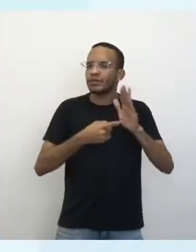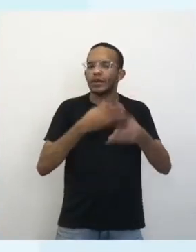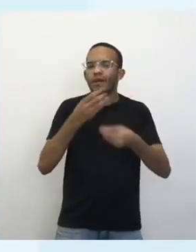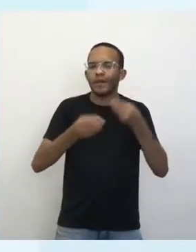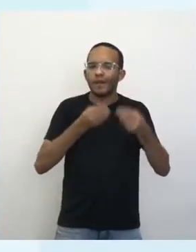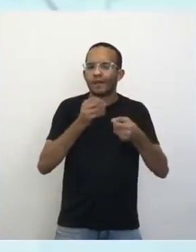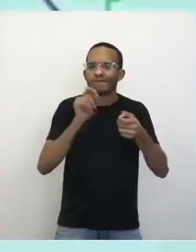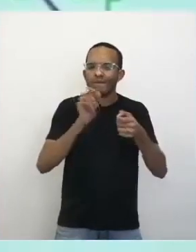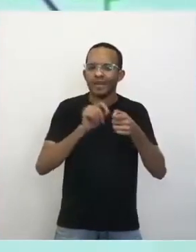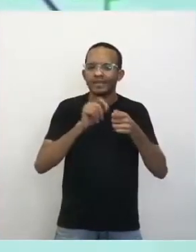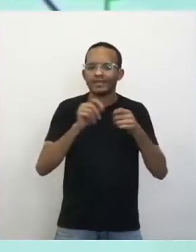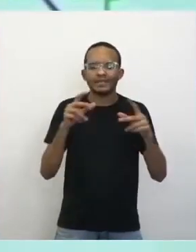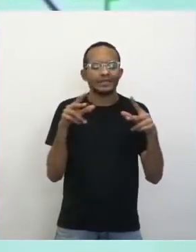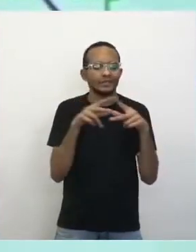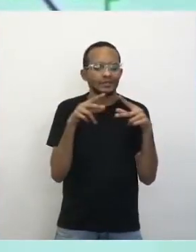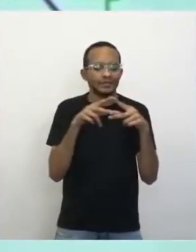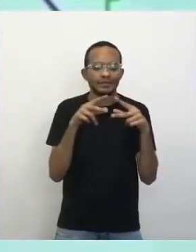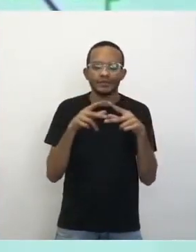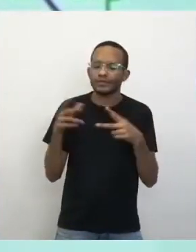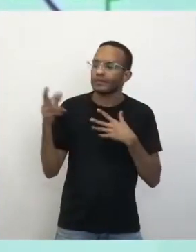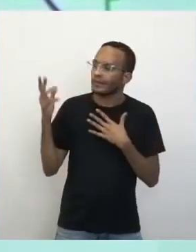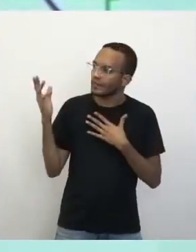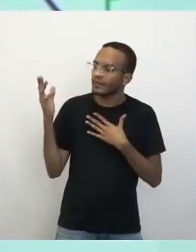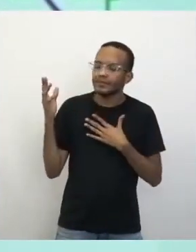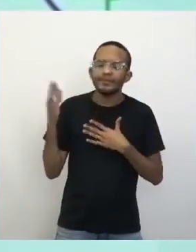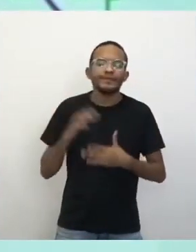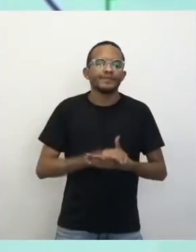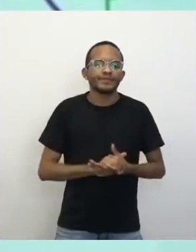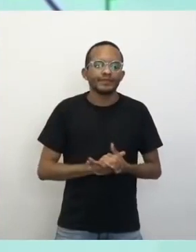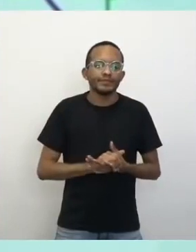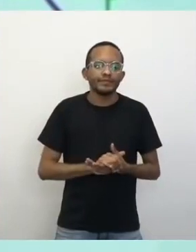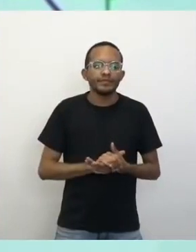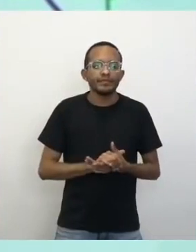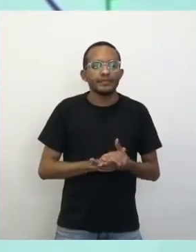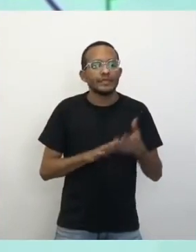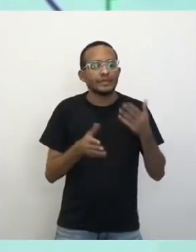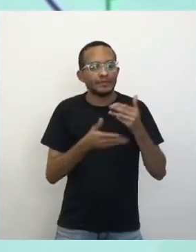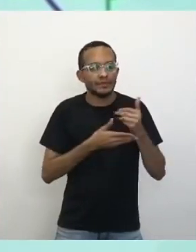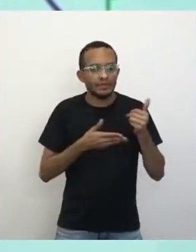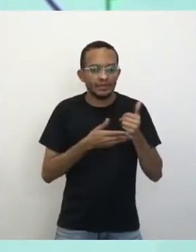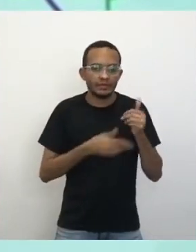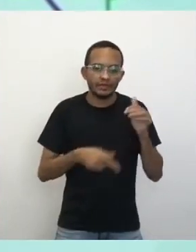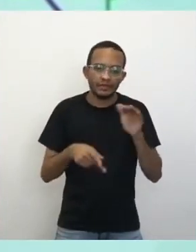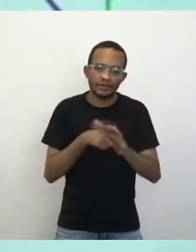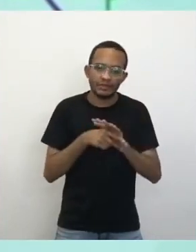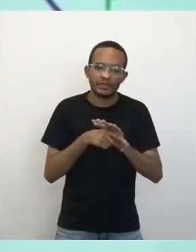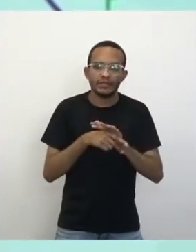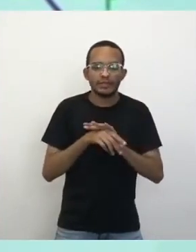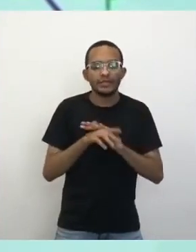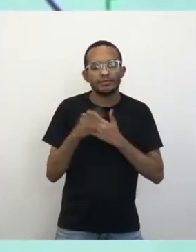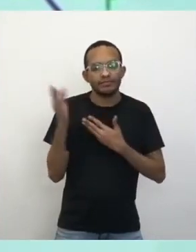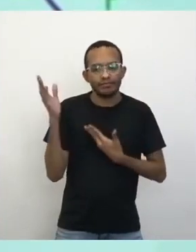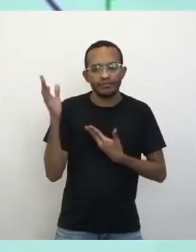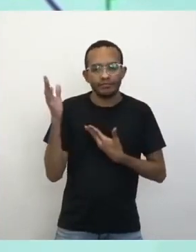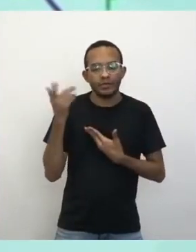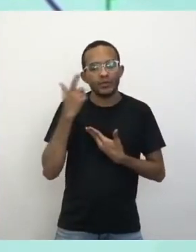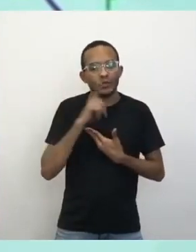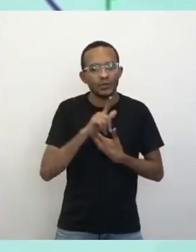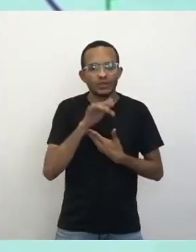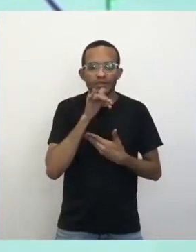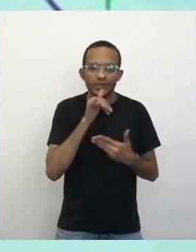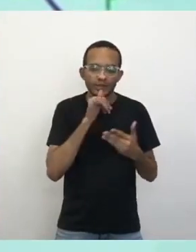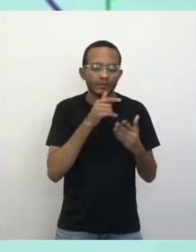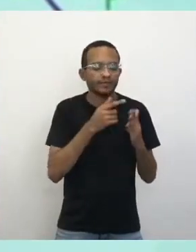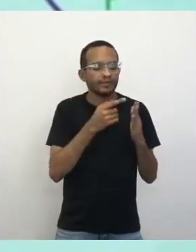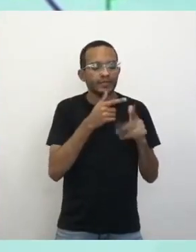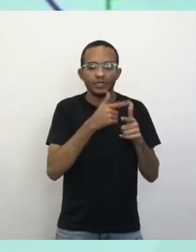aqui na nossa pirâmide de base hexagonal. Então, a base é hexagonal, então dá para ver que dá para dividir em